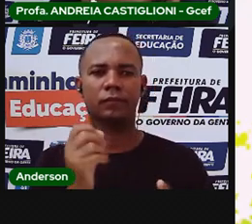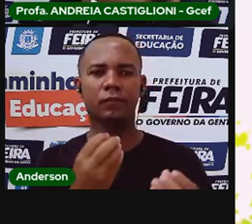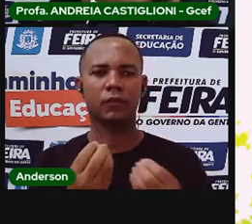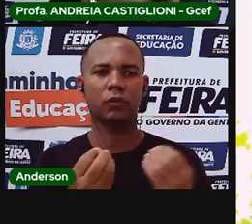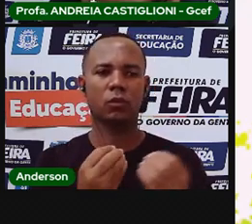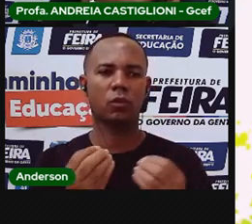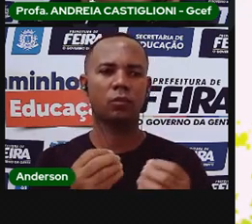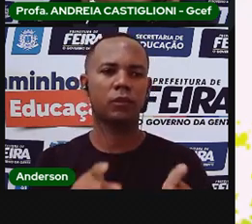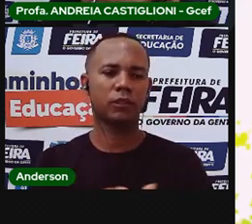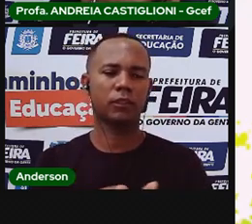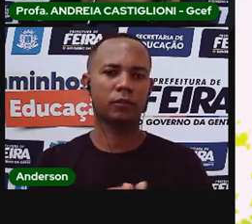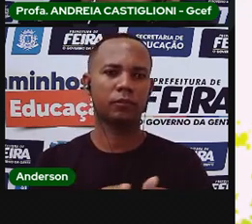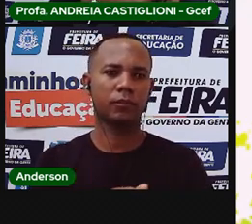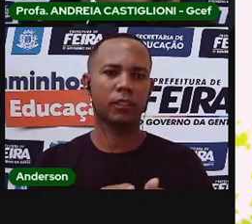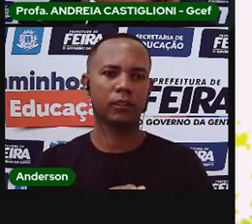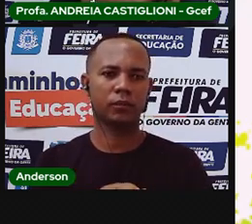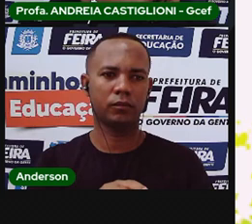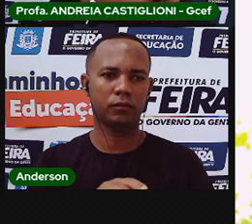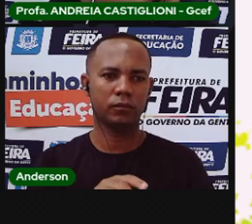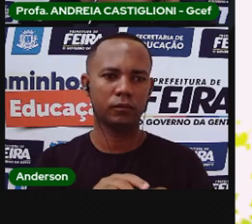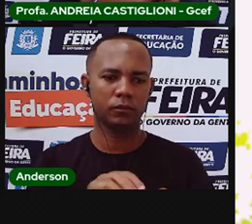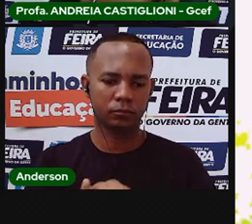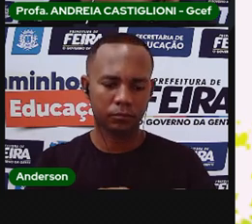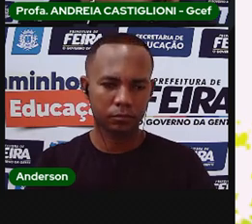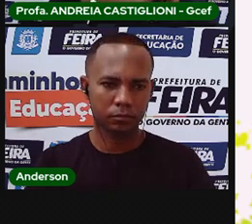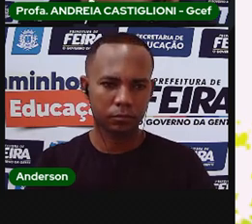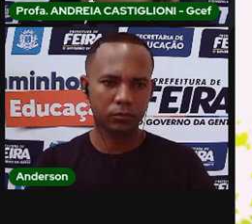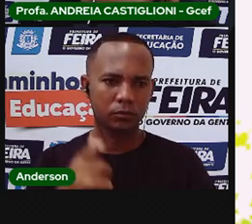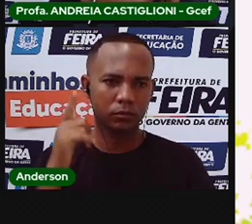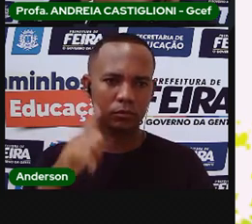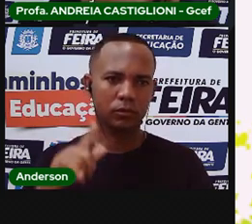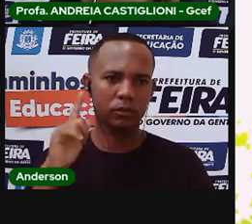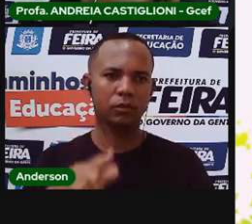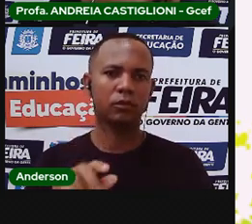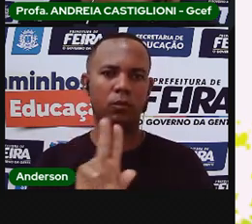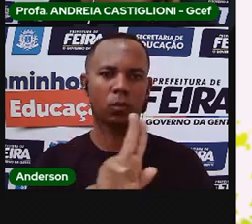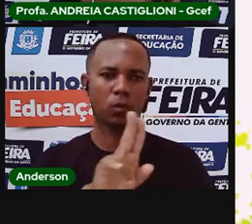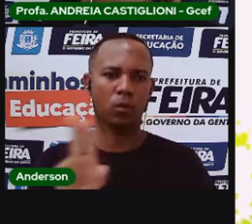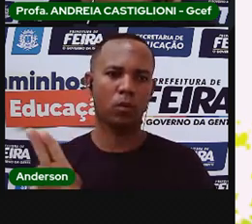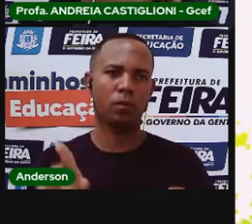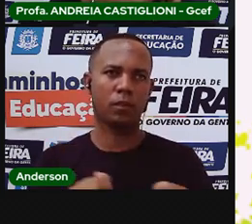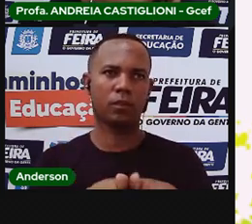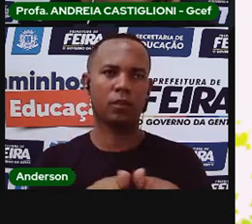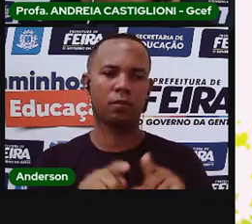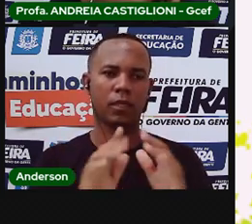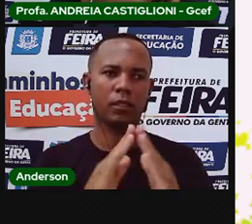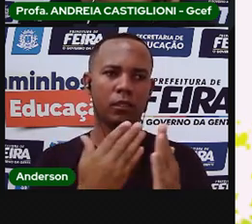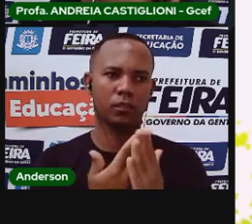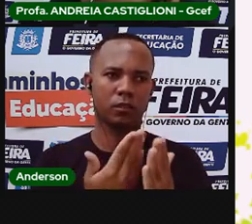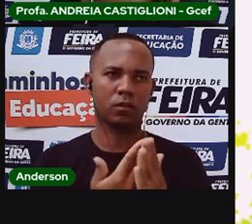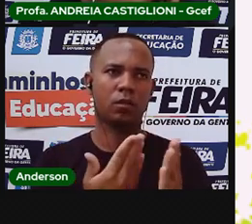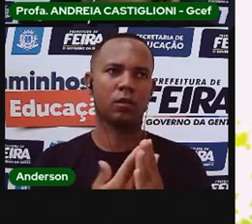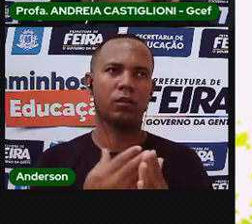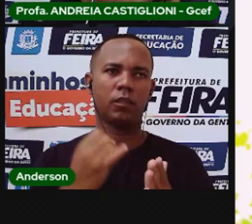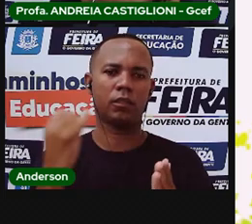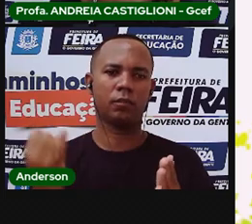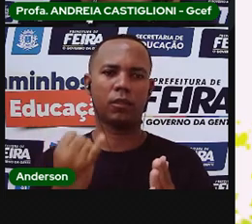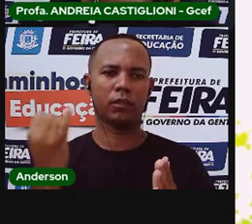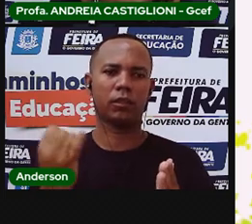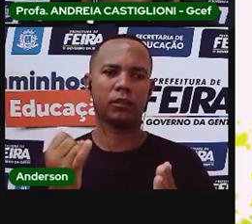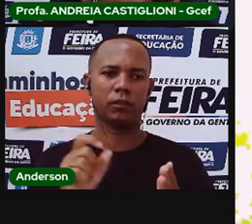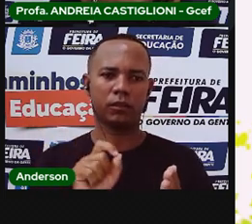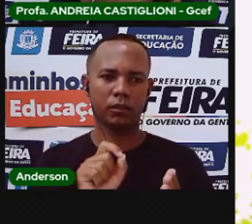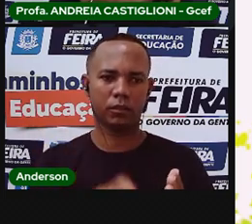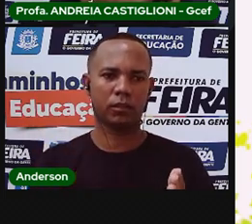poderem acessar. Não esqueçam de colocar o nome de vocês e a escola, tá certo? E aí vocês vão clicar aí nesse